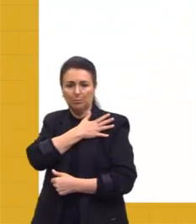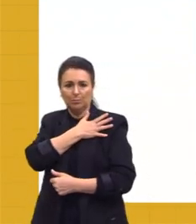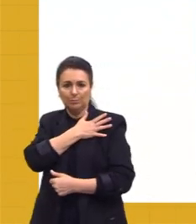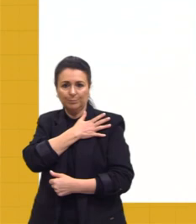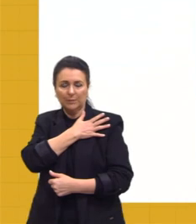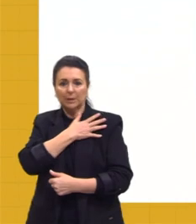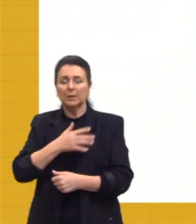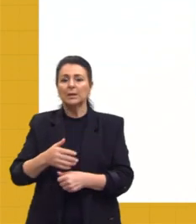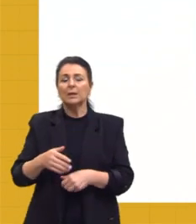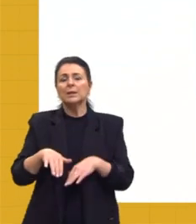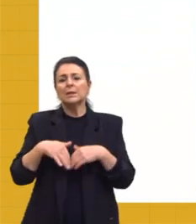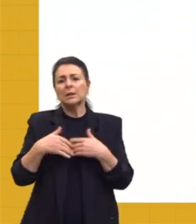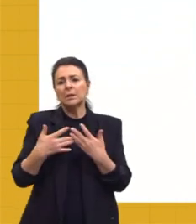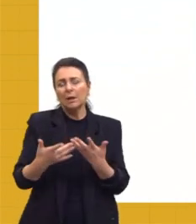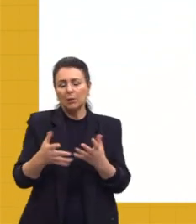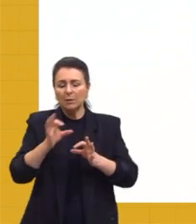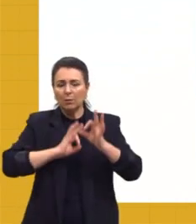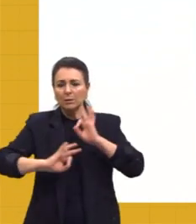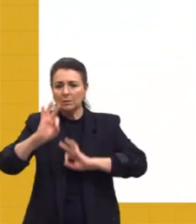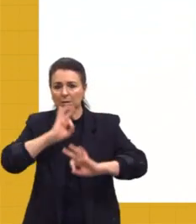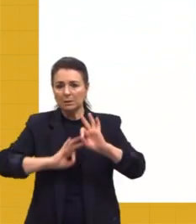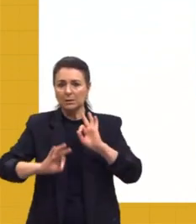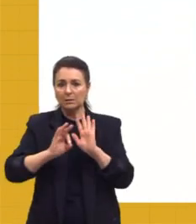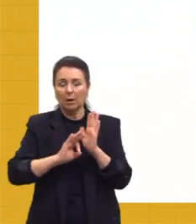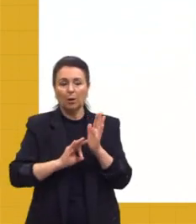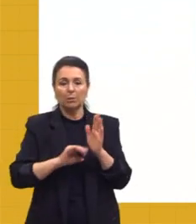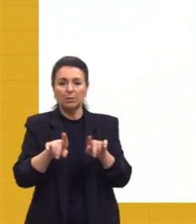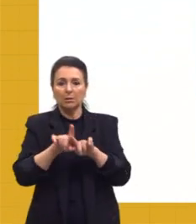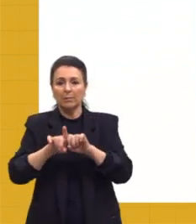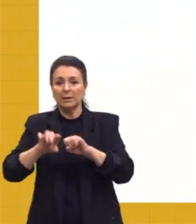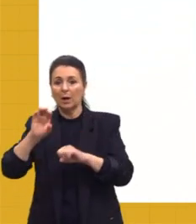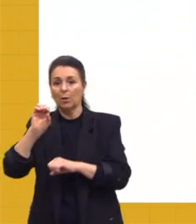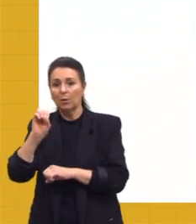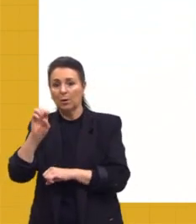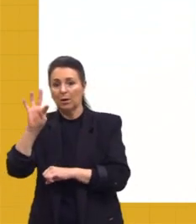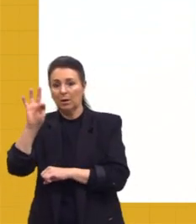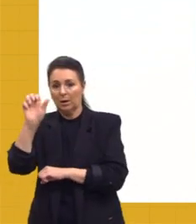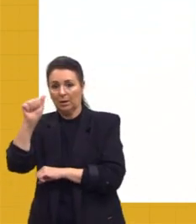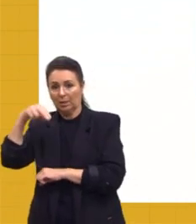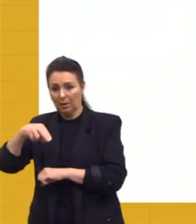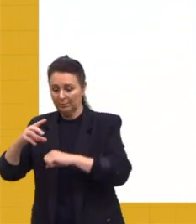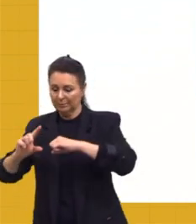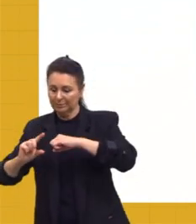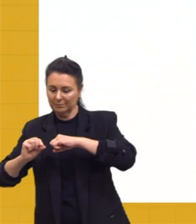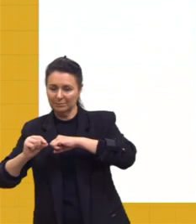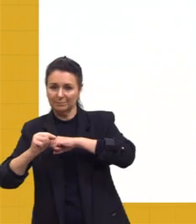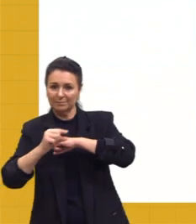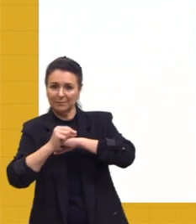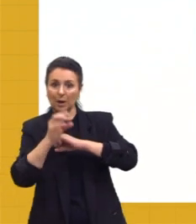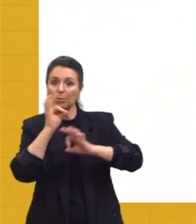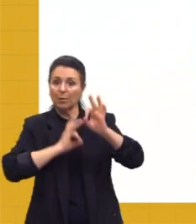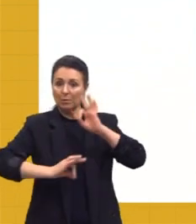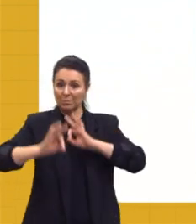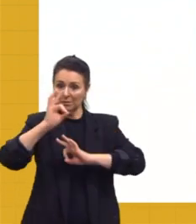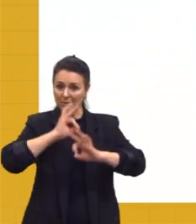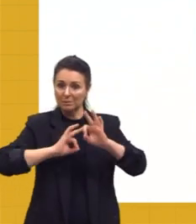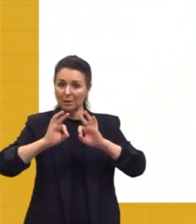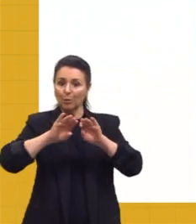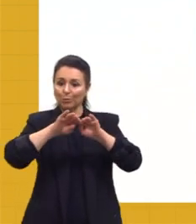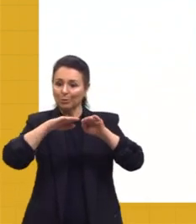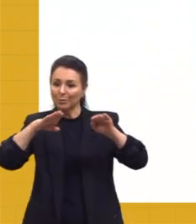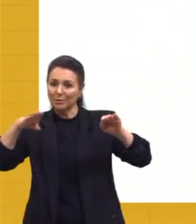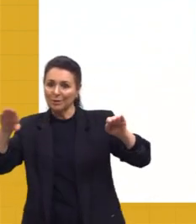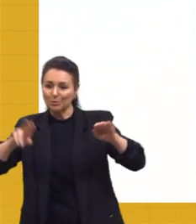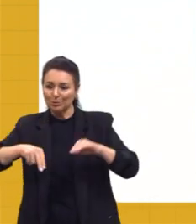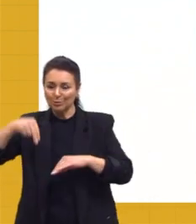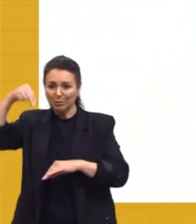tá a organização do tratado do Atlântico Norte é justamente se um dos países for ocupado os outros vão dar